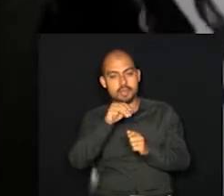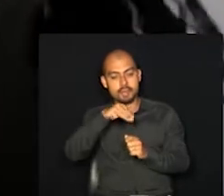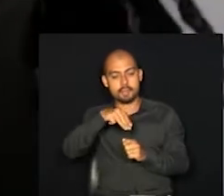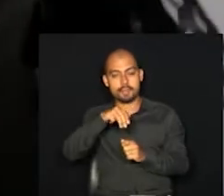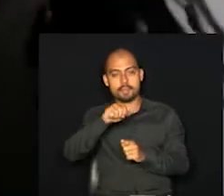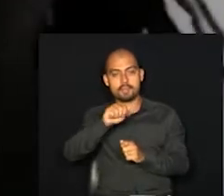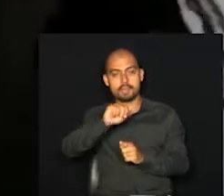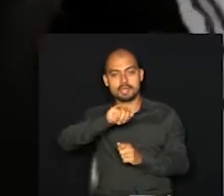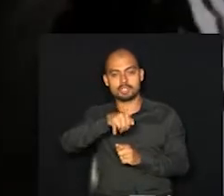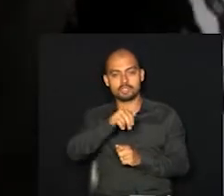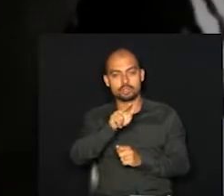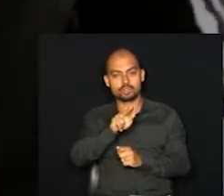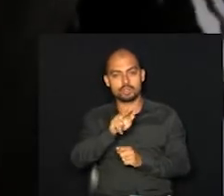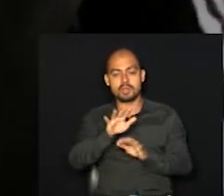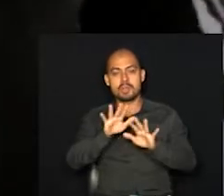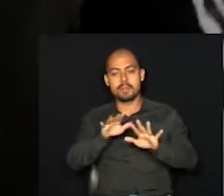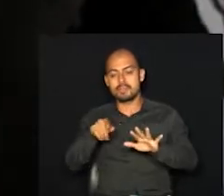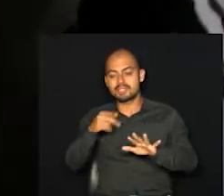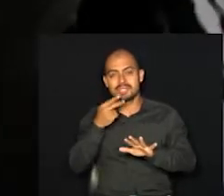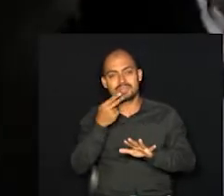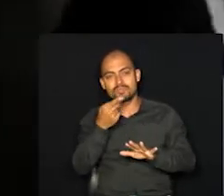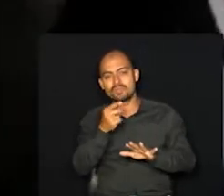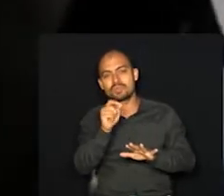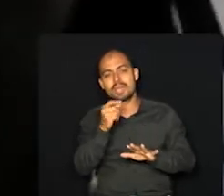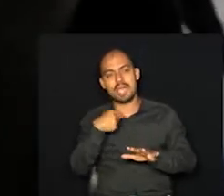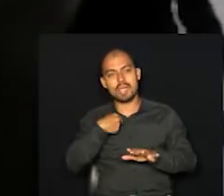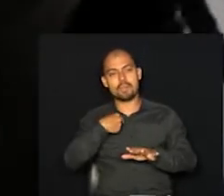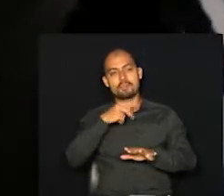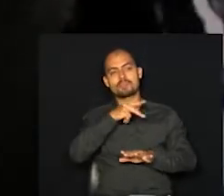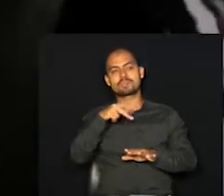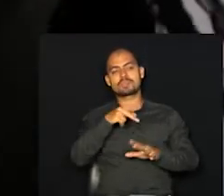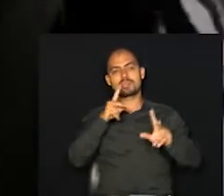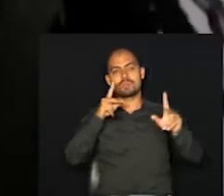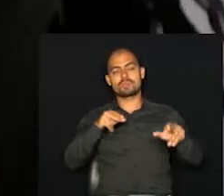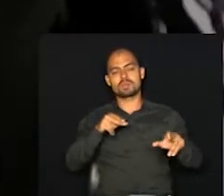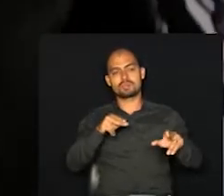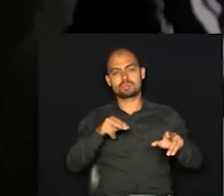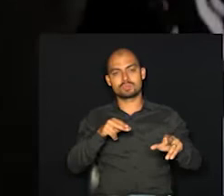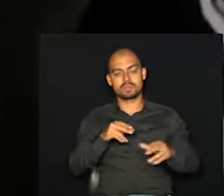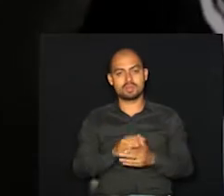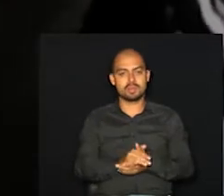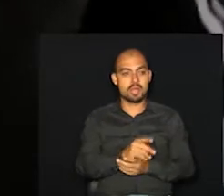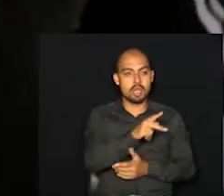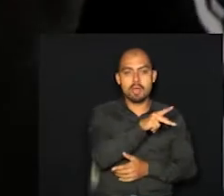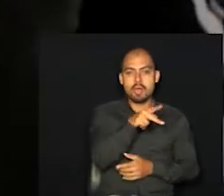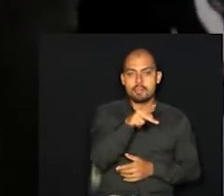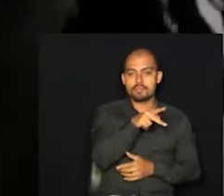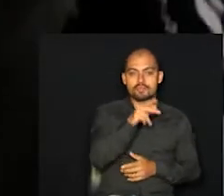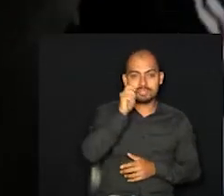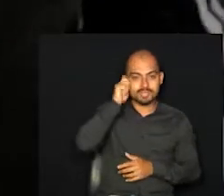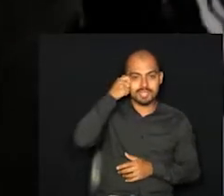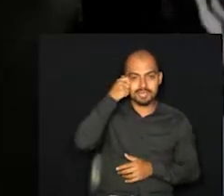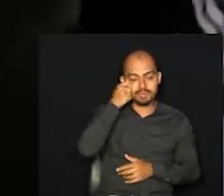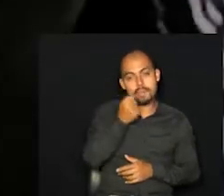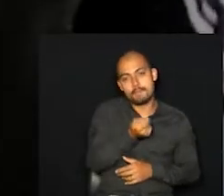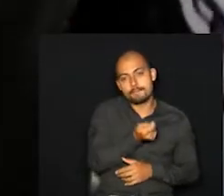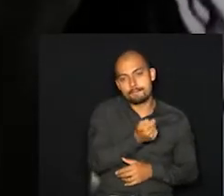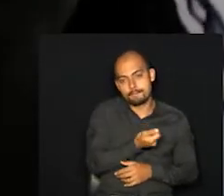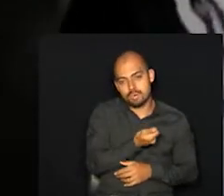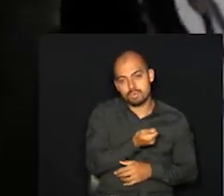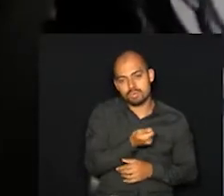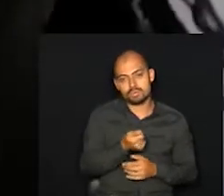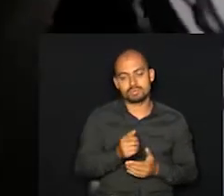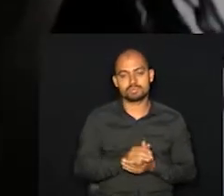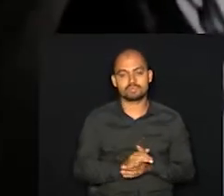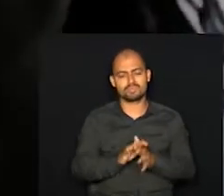é igual, ela não vê isso, até porque nós temos muito poucos professores também, tá? Até por conta daquela coisa da condição,